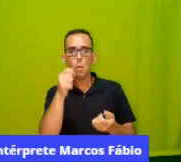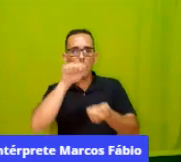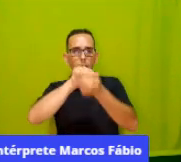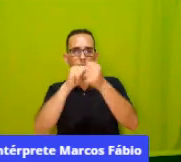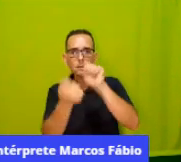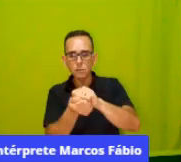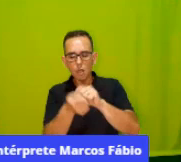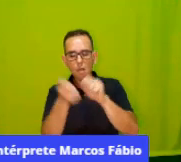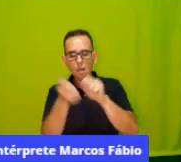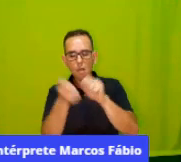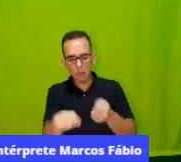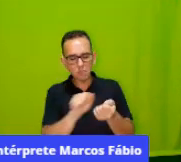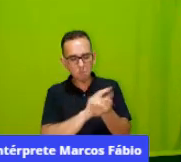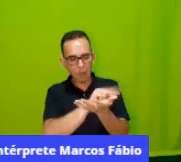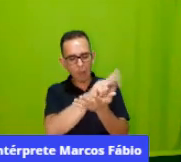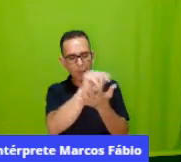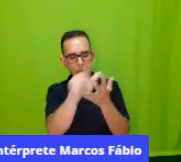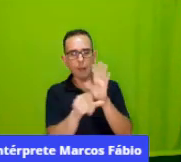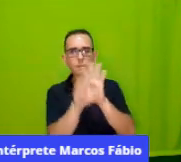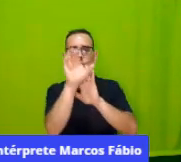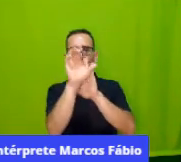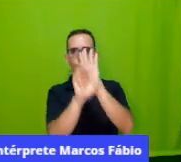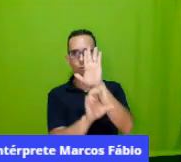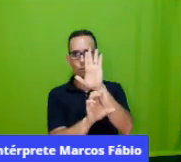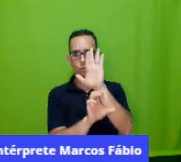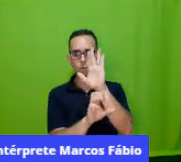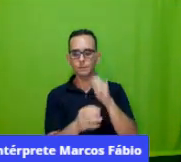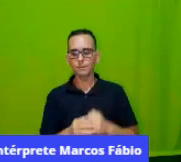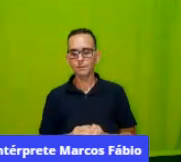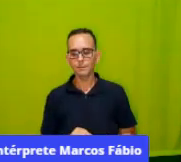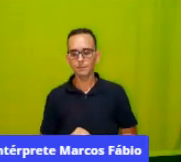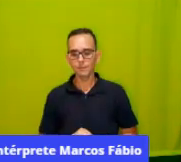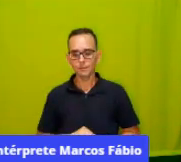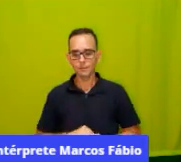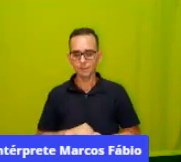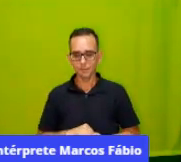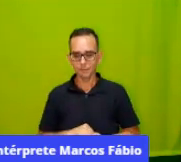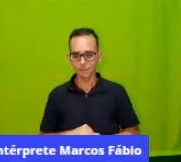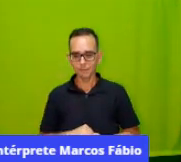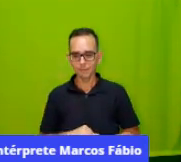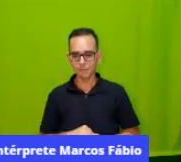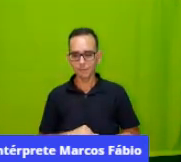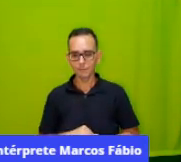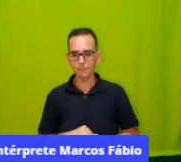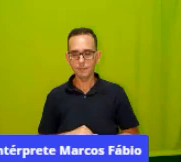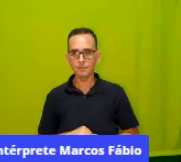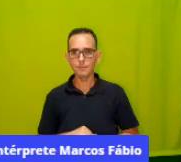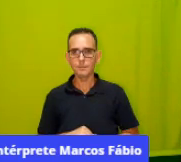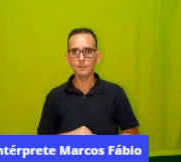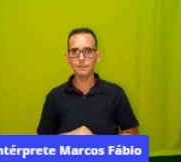cima. Cores. Então, com uma adaptação, eu posso trabalhar N conteúdos.